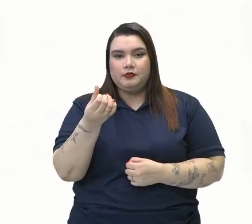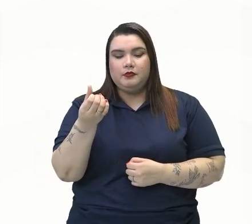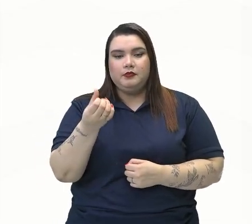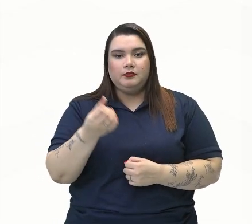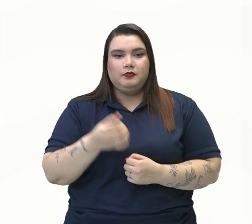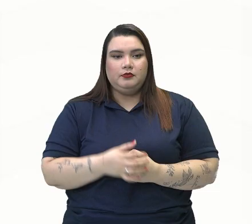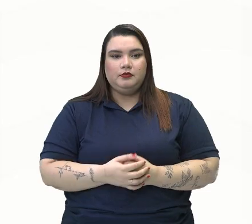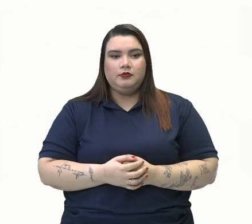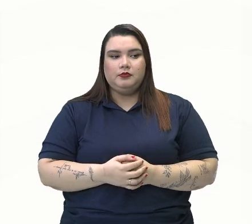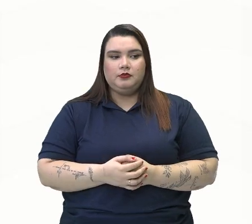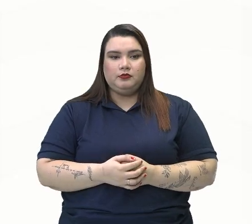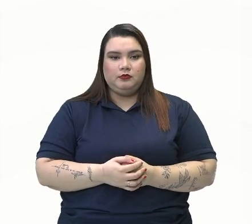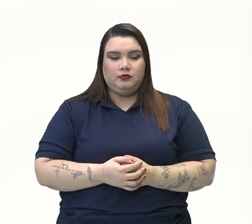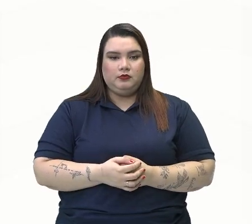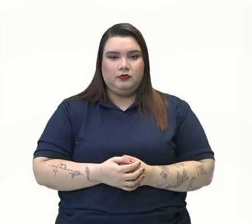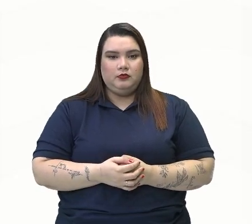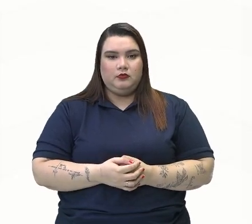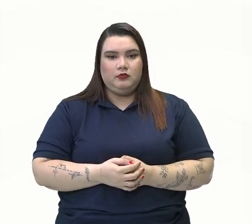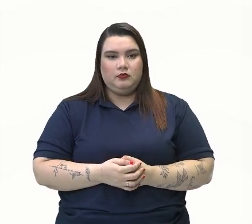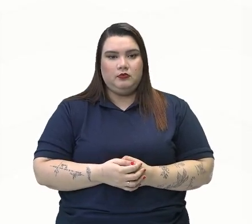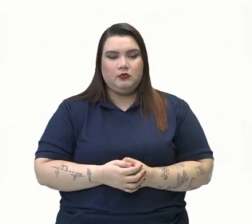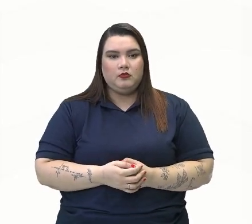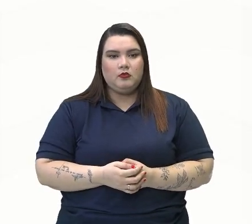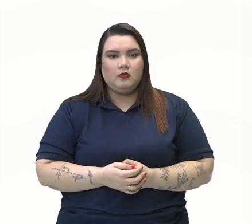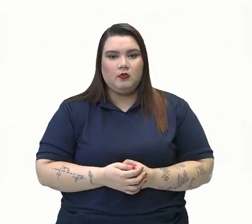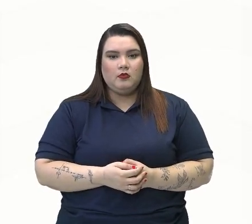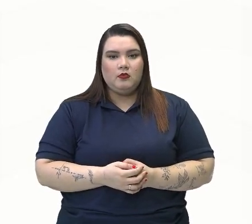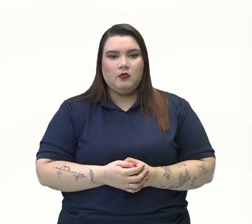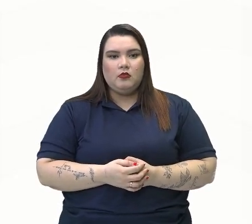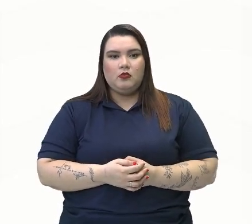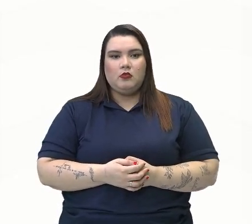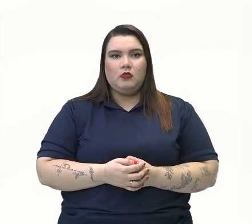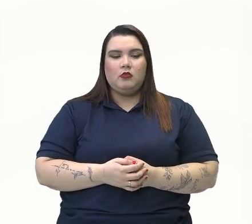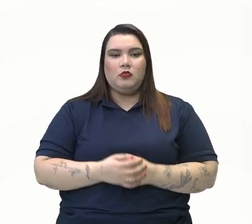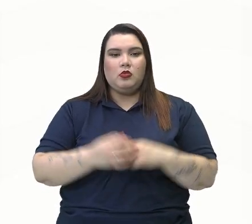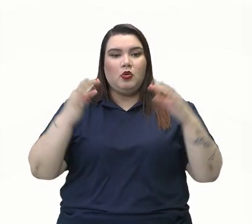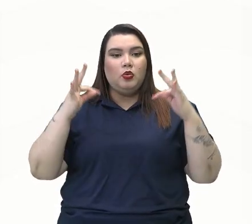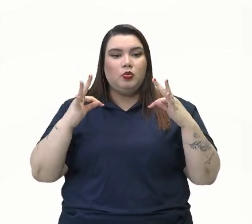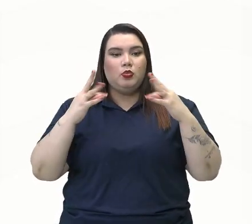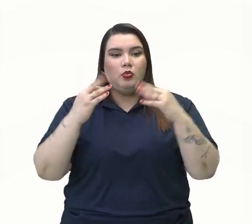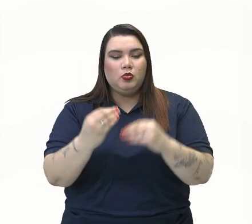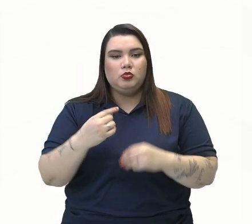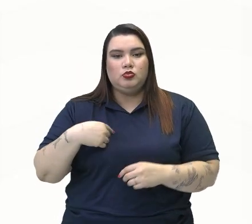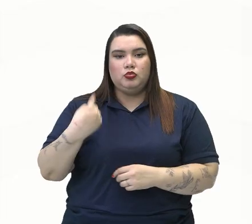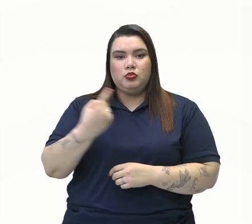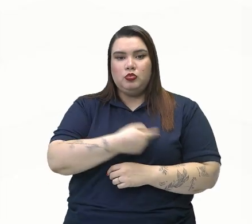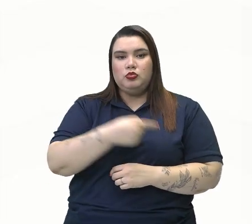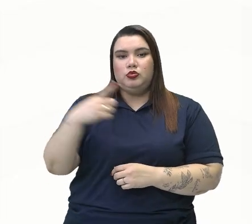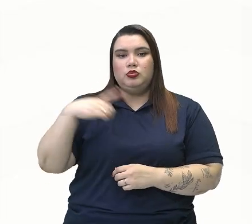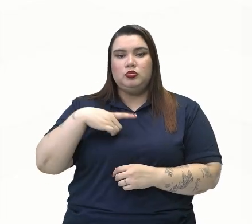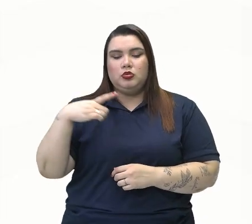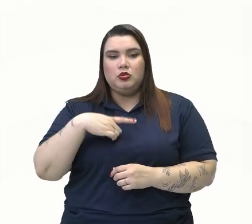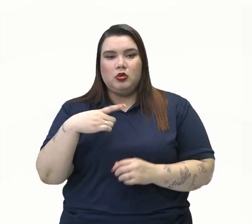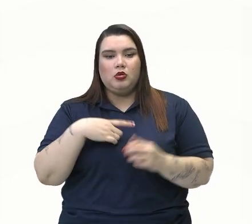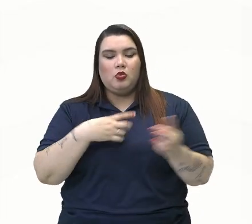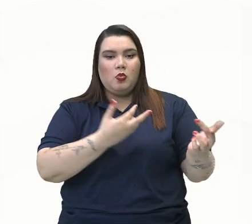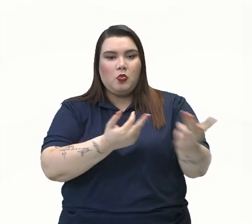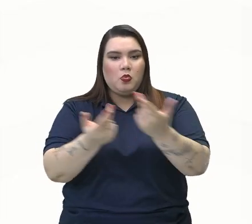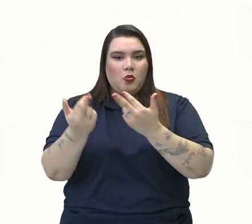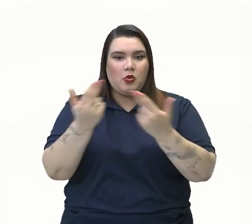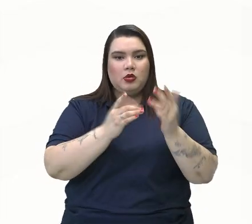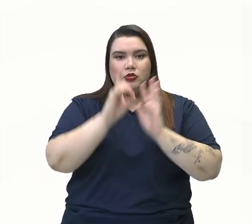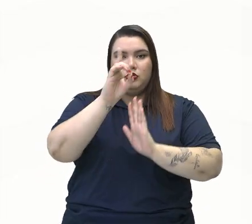6. We all have the same right to use the law. Todos nós temos os mesmos direitos